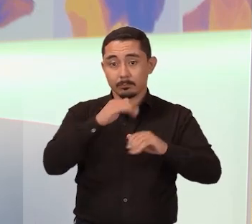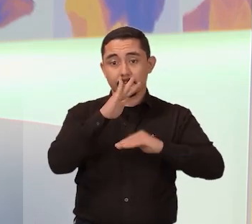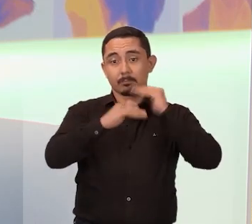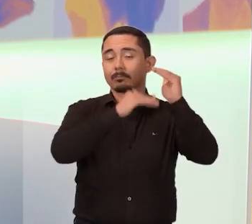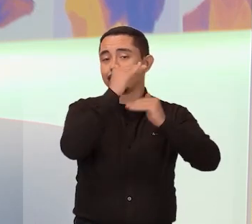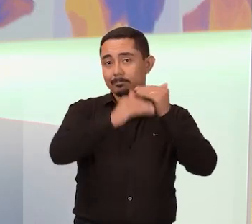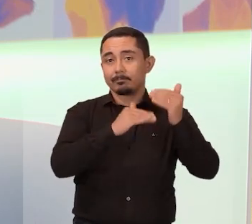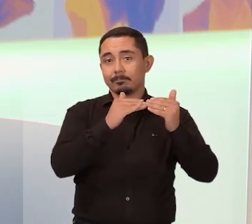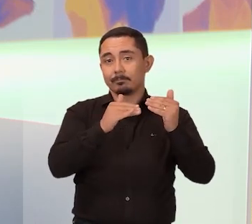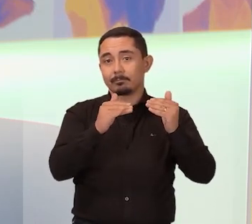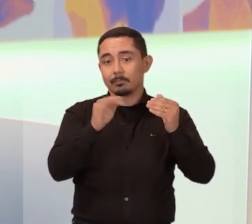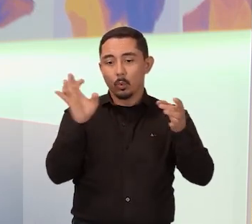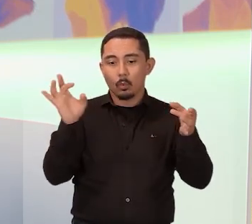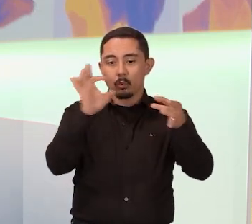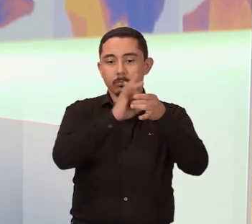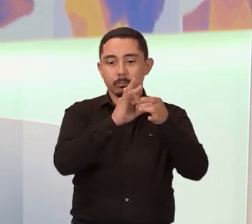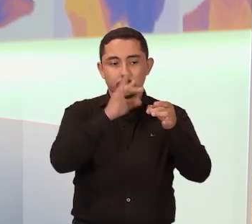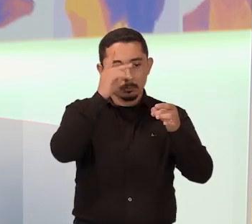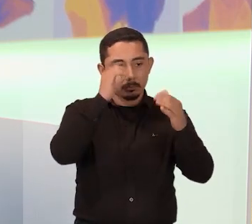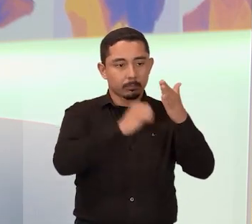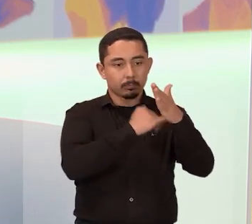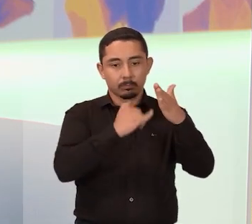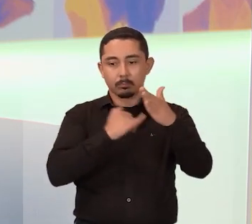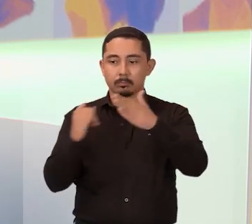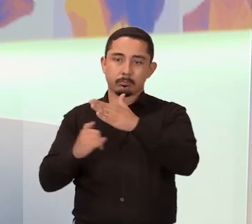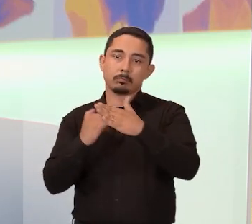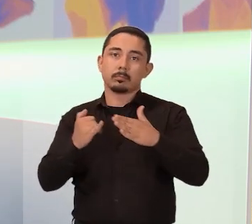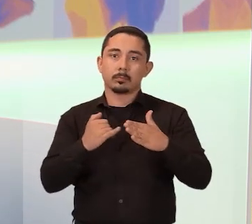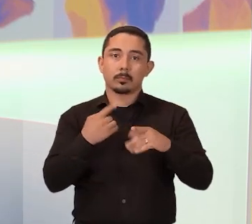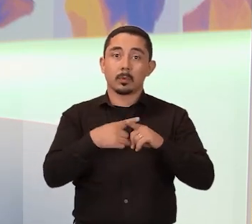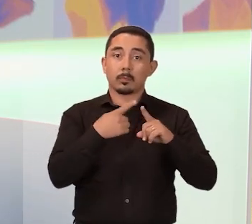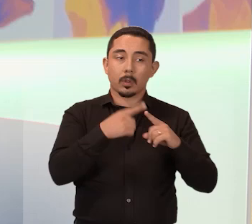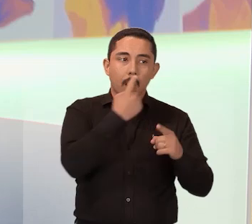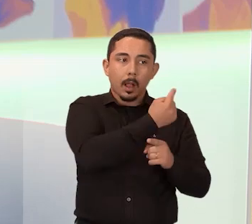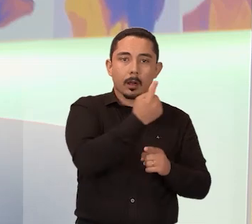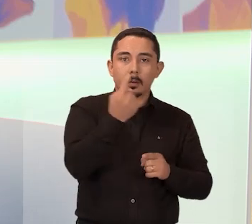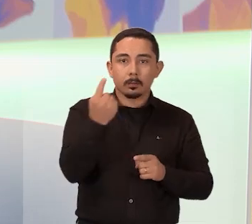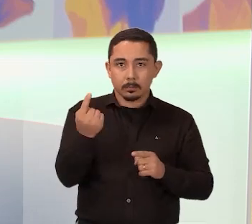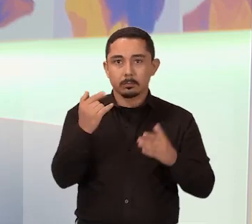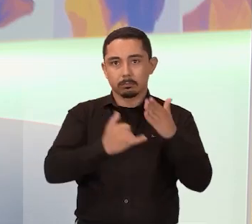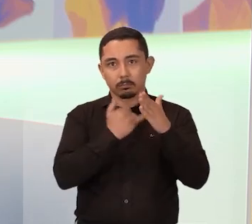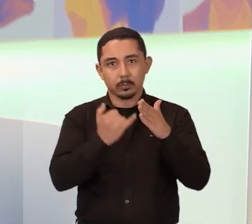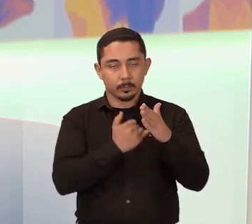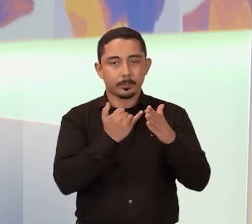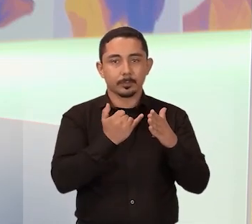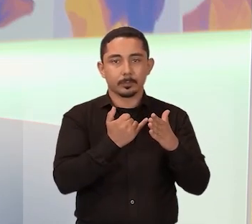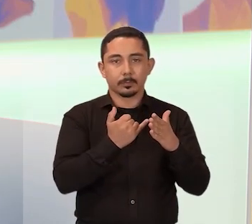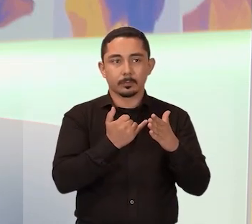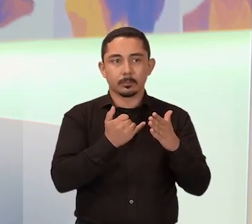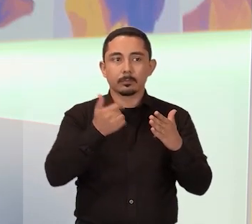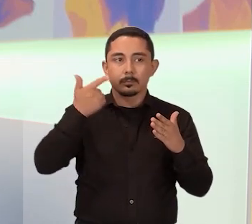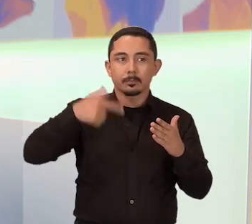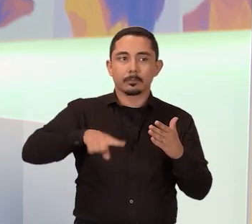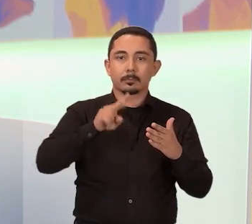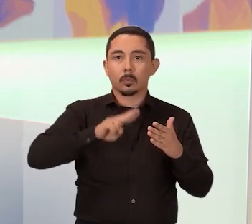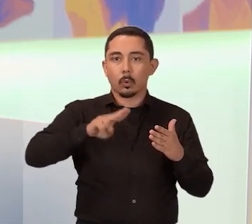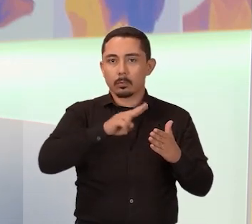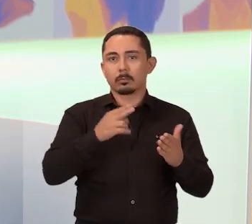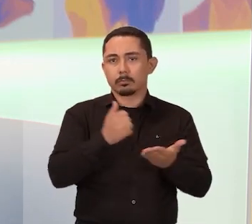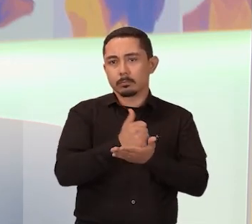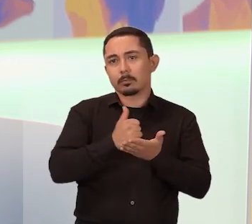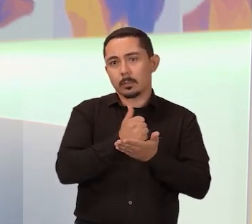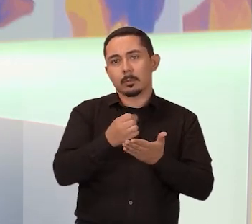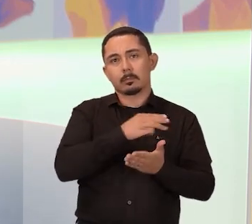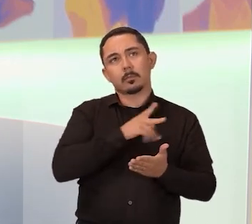realmente precisa avançar em unir as instituições. Porque o que acontece? Cada uma das instituições, e aí citando assim